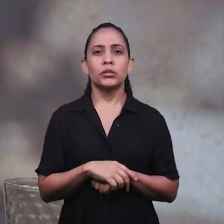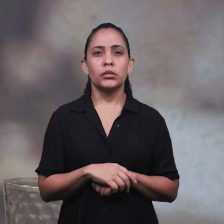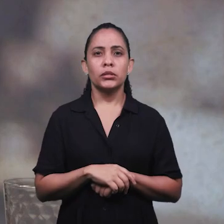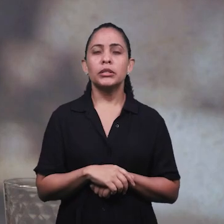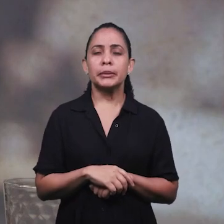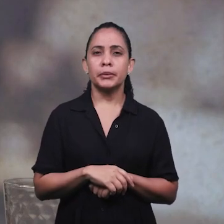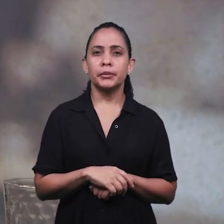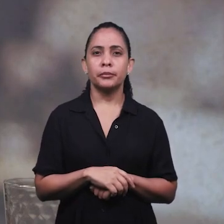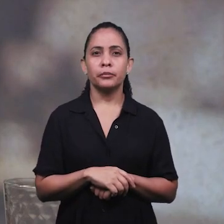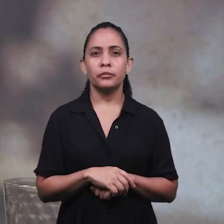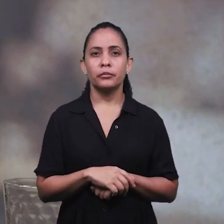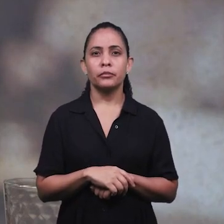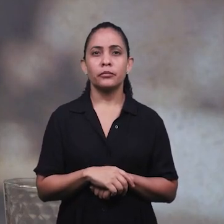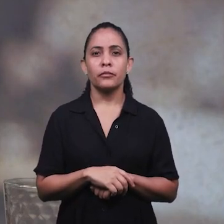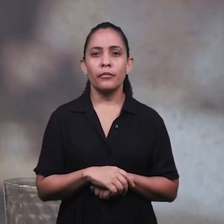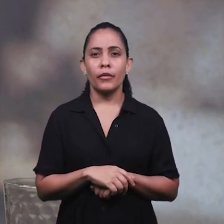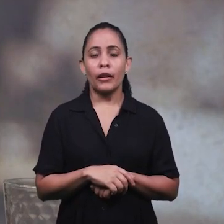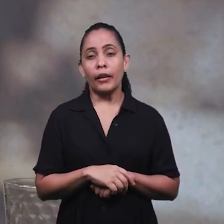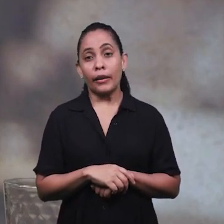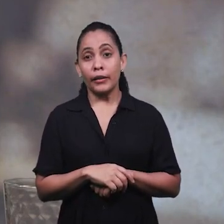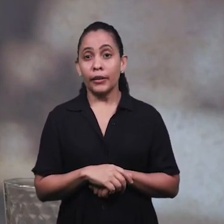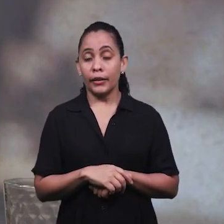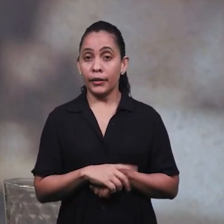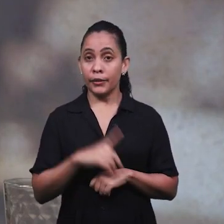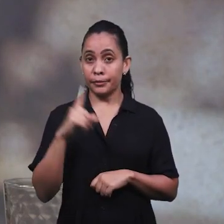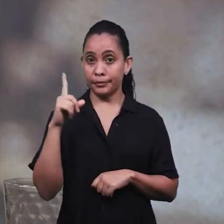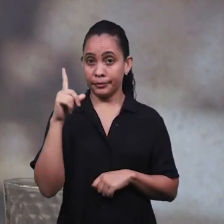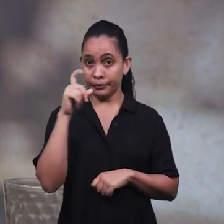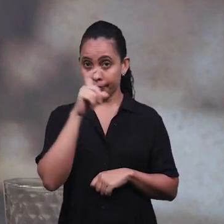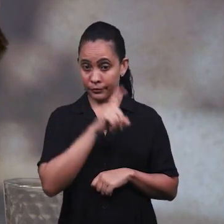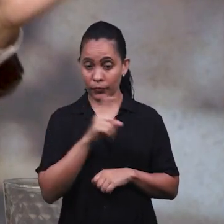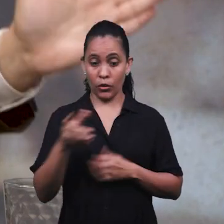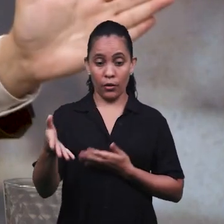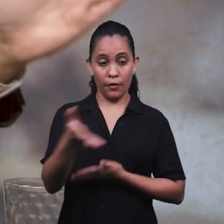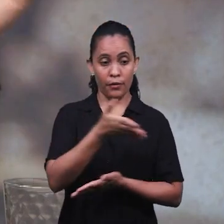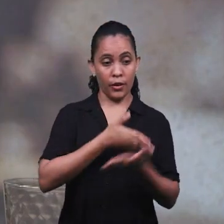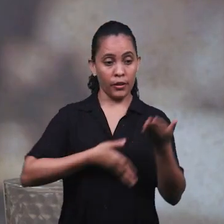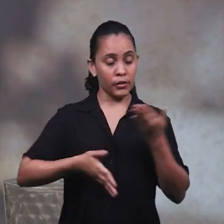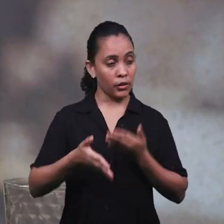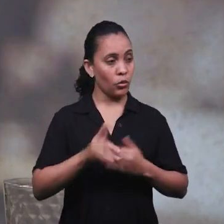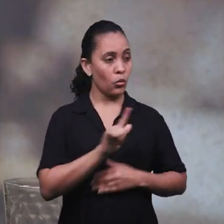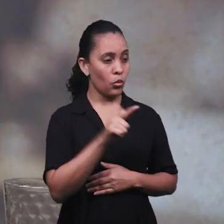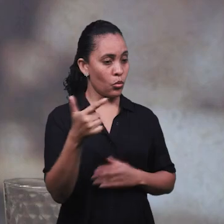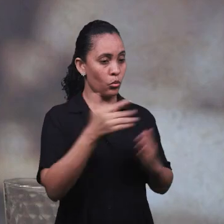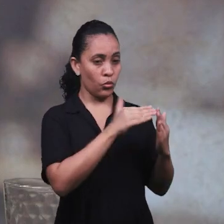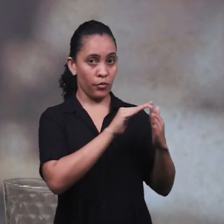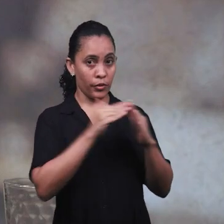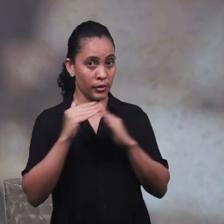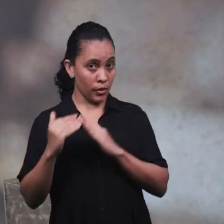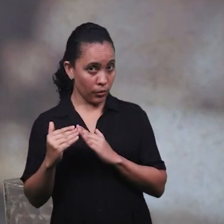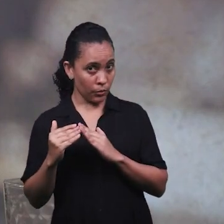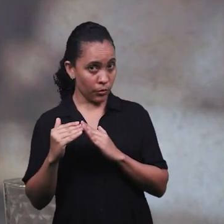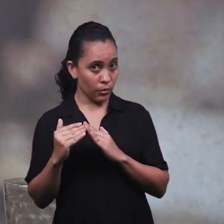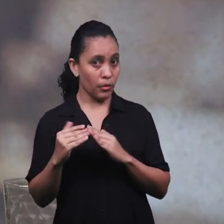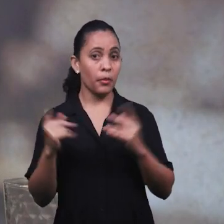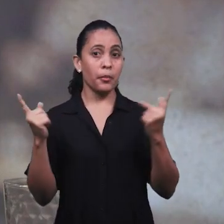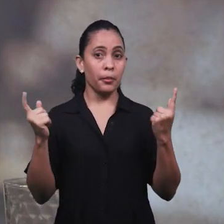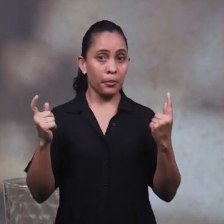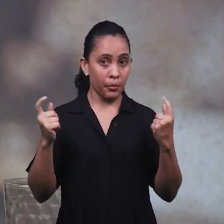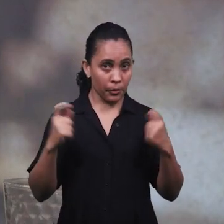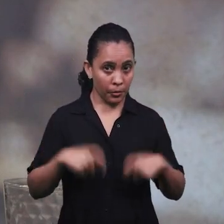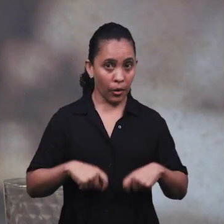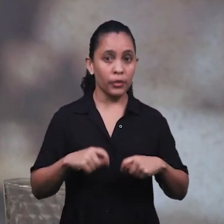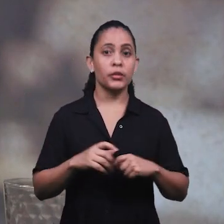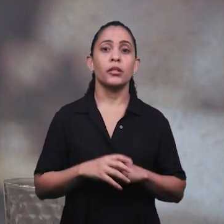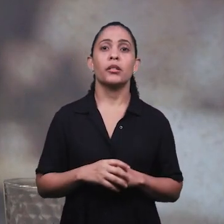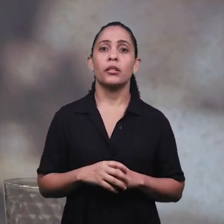assim, que gera uma incompatibilidade de convivência entre o morador e os demais condôminos, ele pode ser,